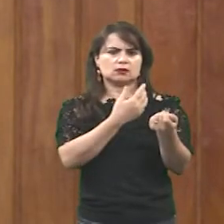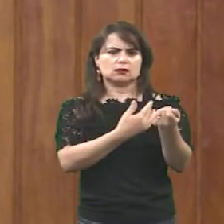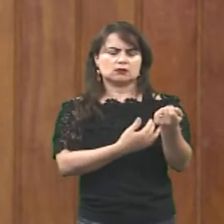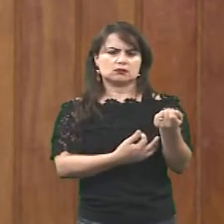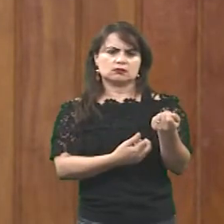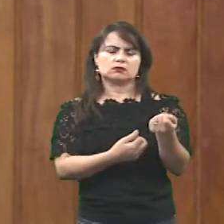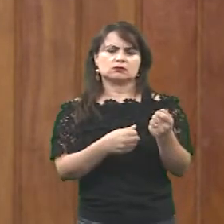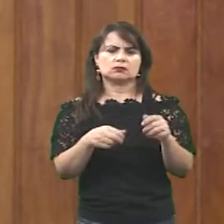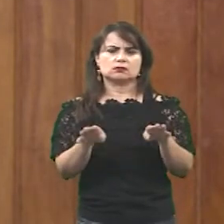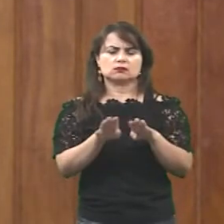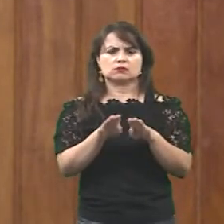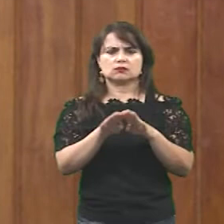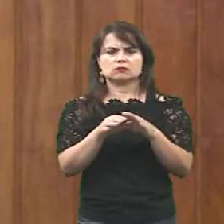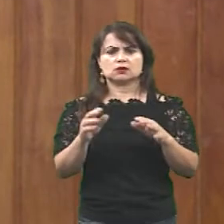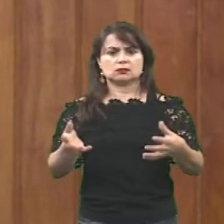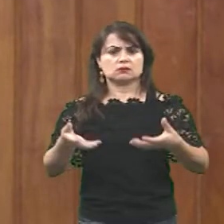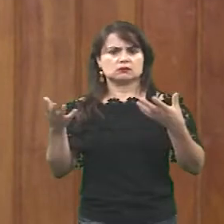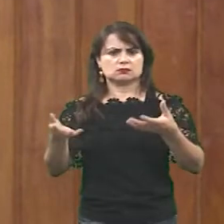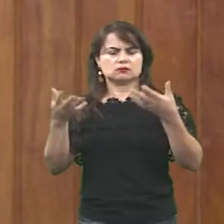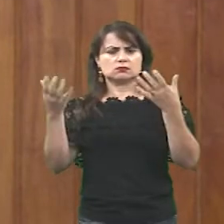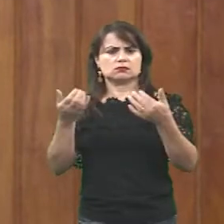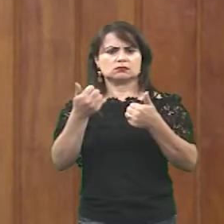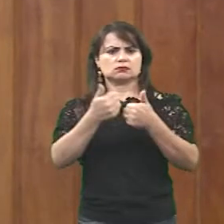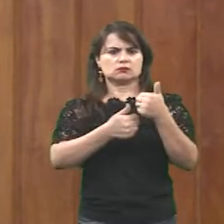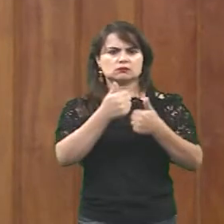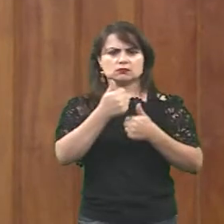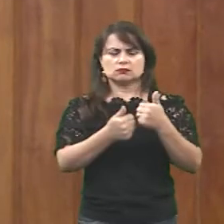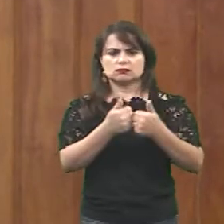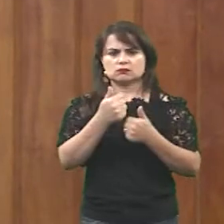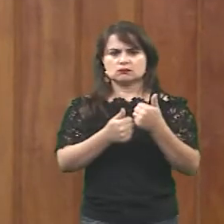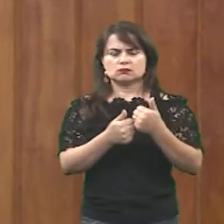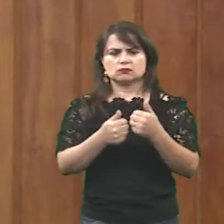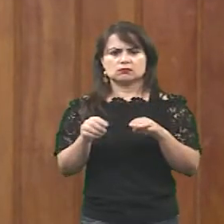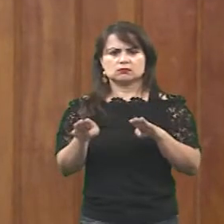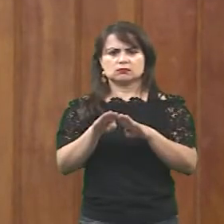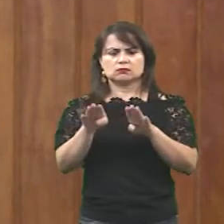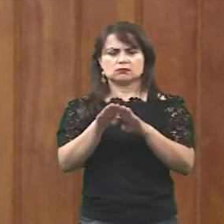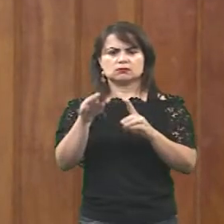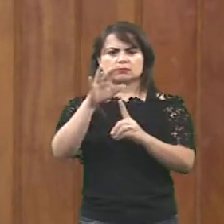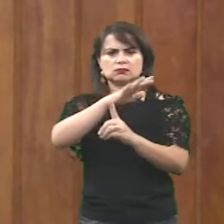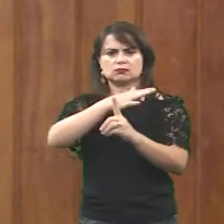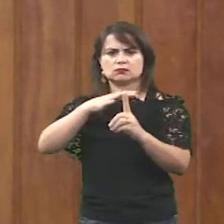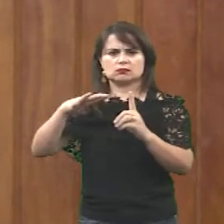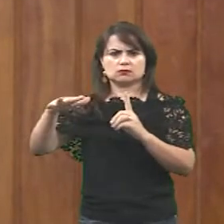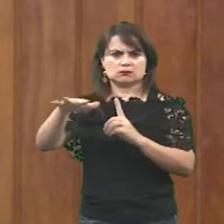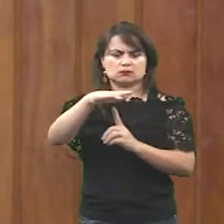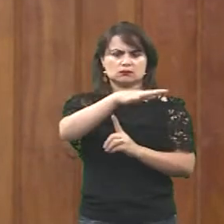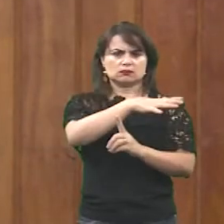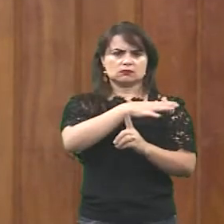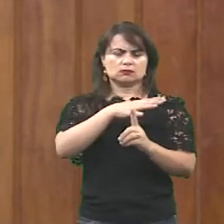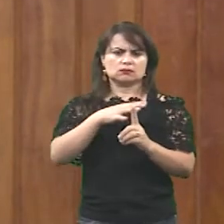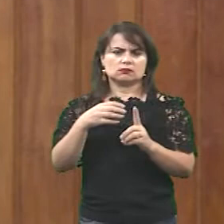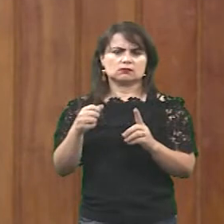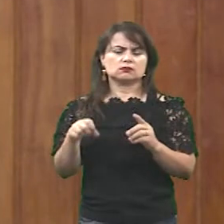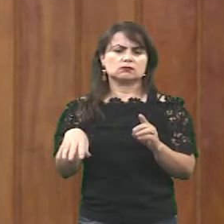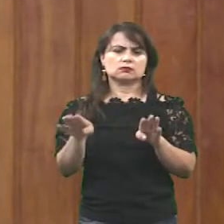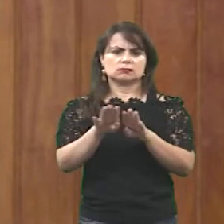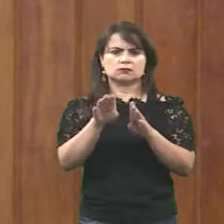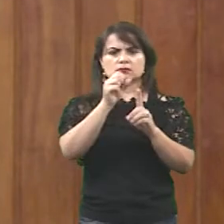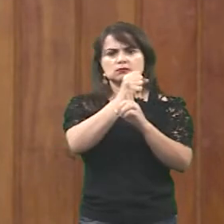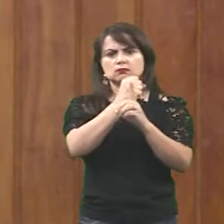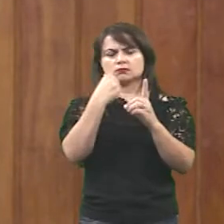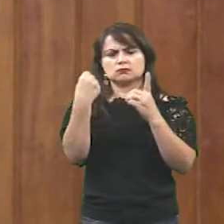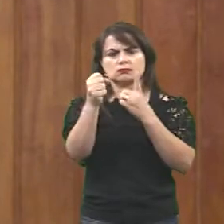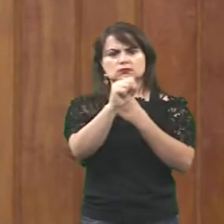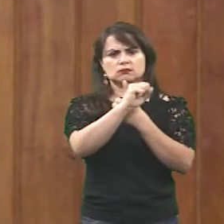grandes eventos, eventos esportivos, na defesa civil, no meio ambiente, na assistência social. É a mão amiga do